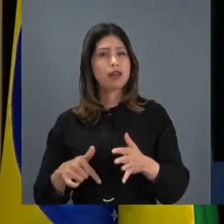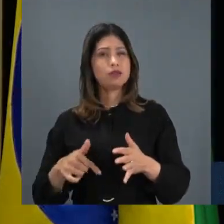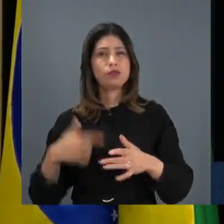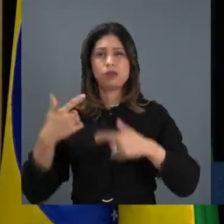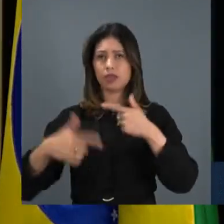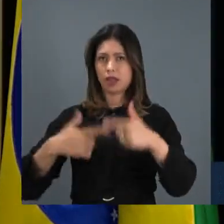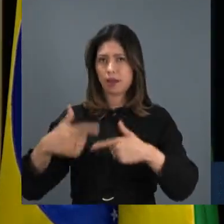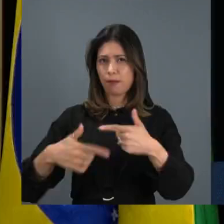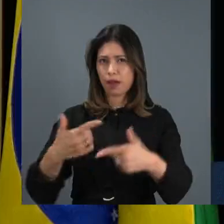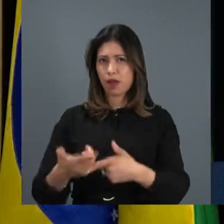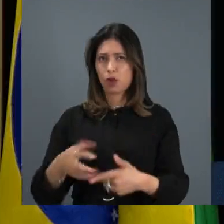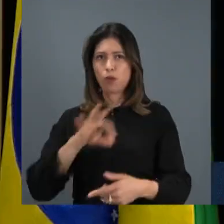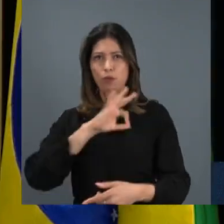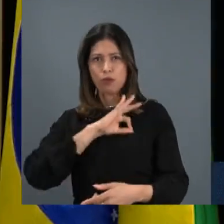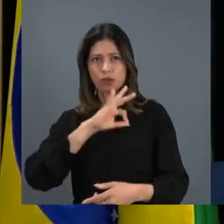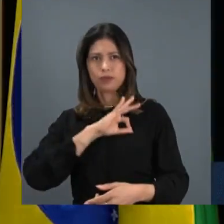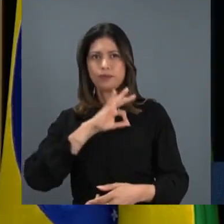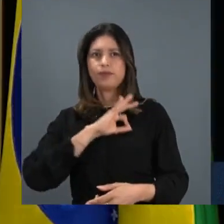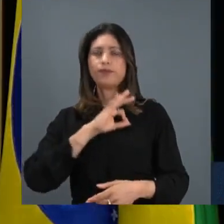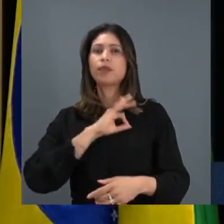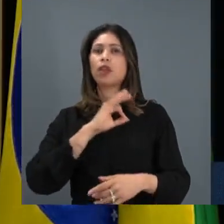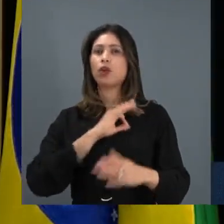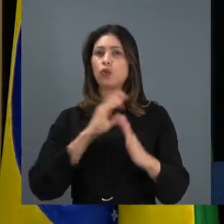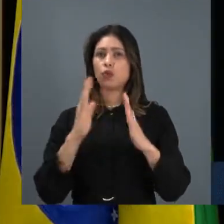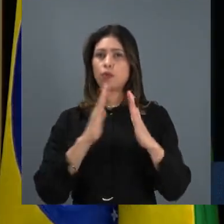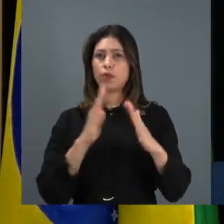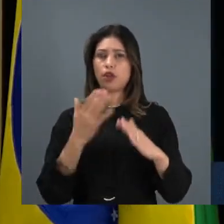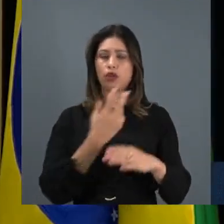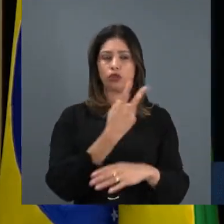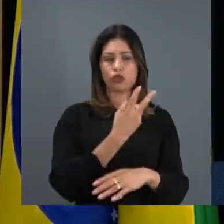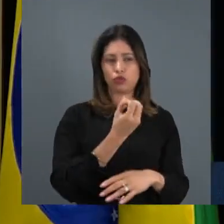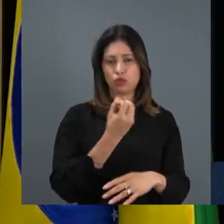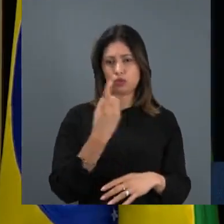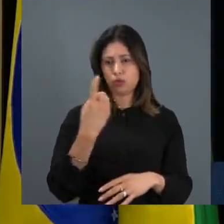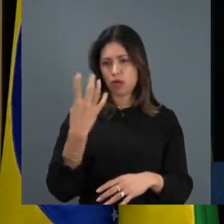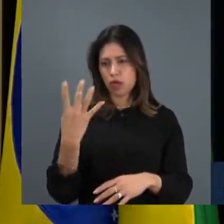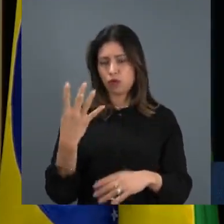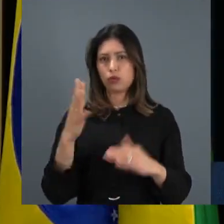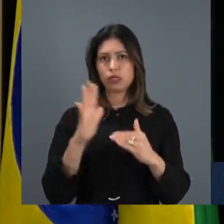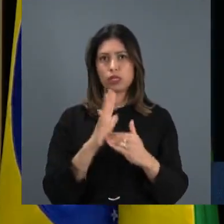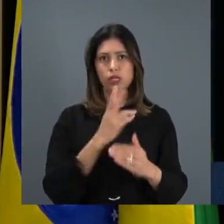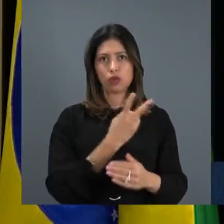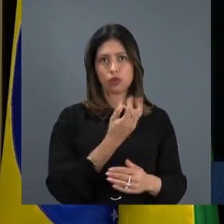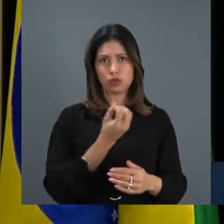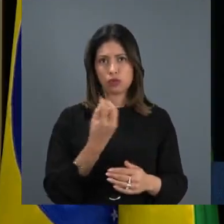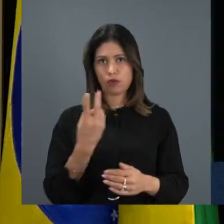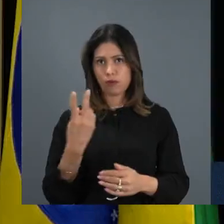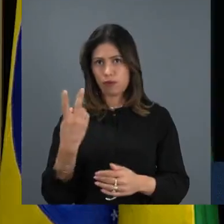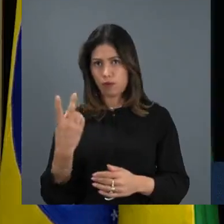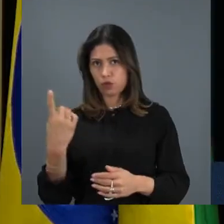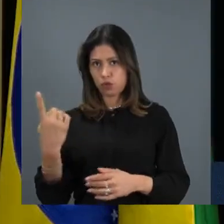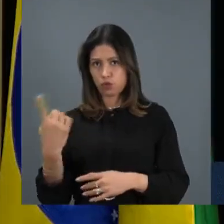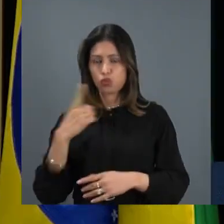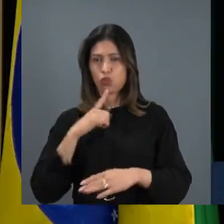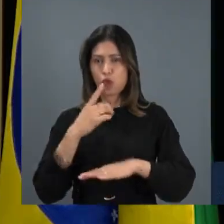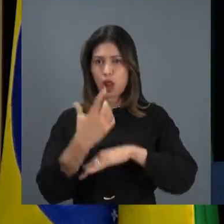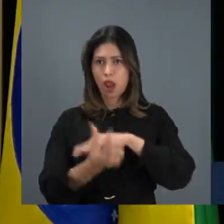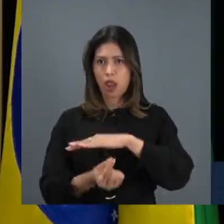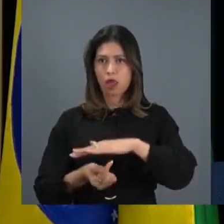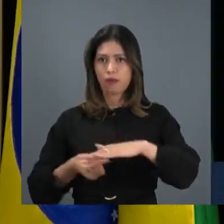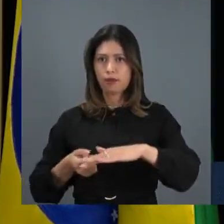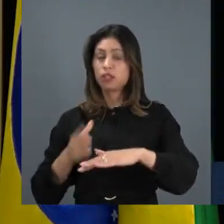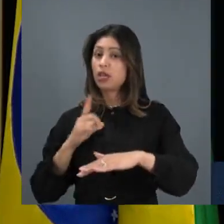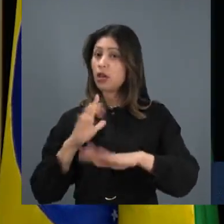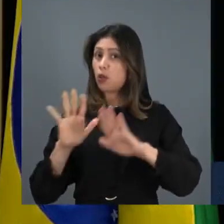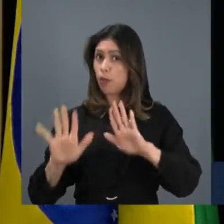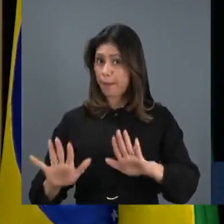desde a Operação Lava Jato, 2014-2021. Mas com uma profunda diferença. Enquanto